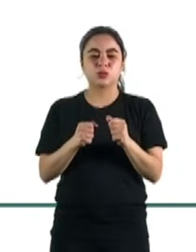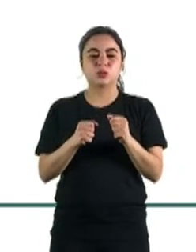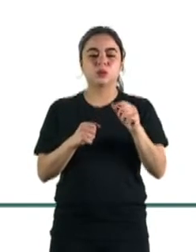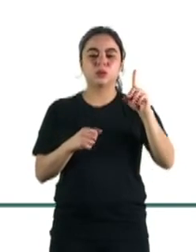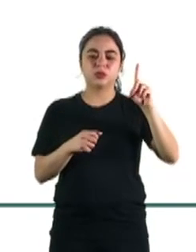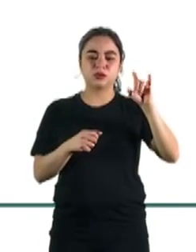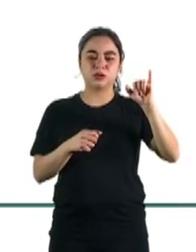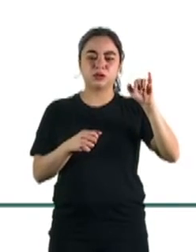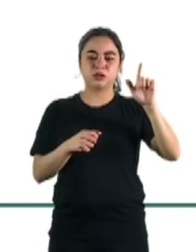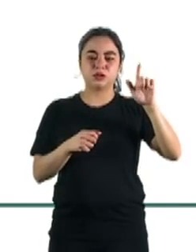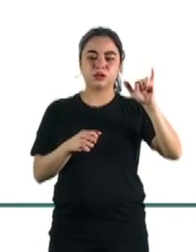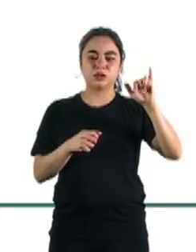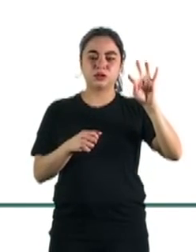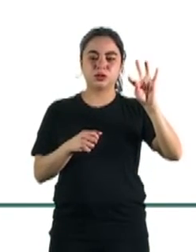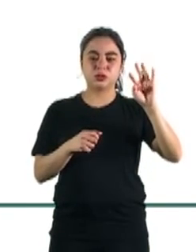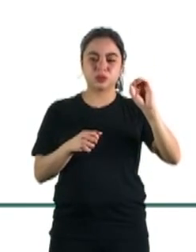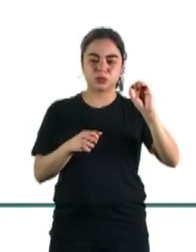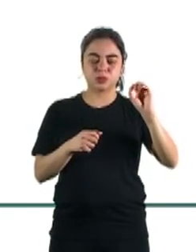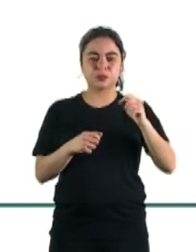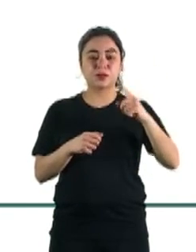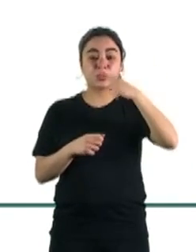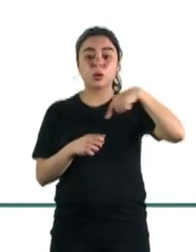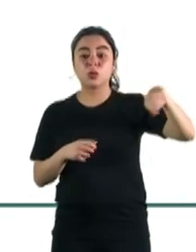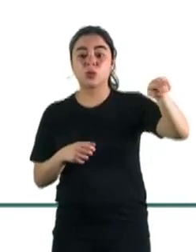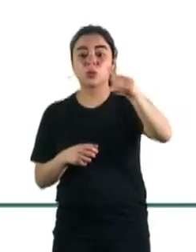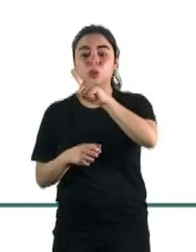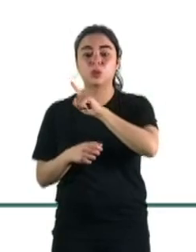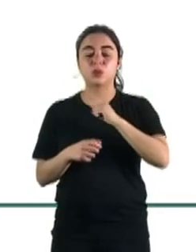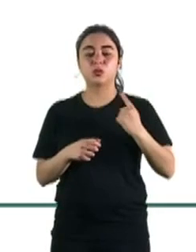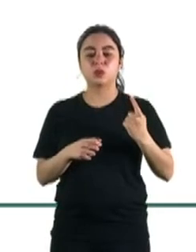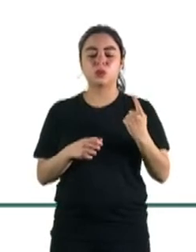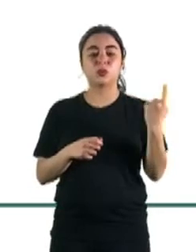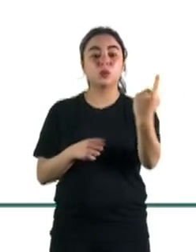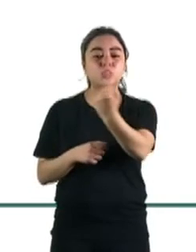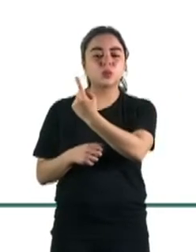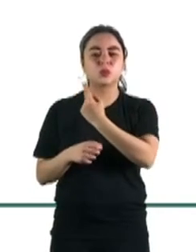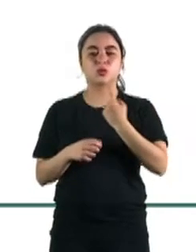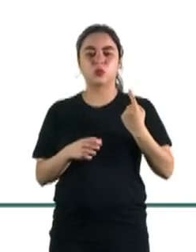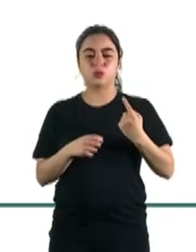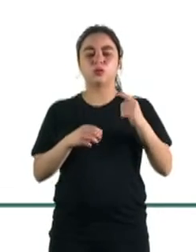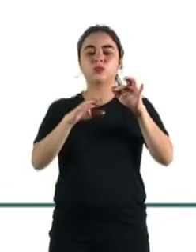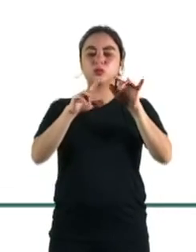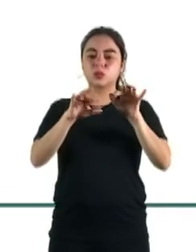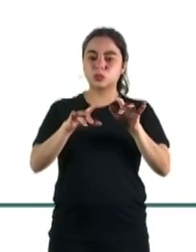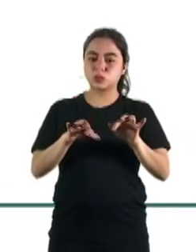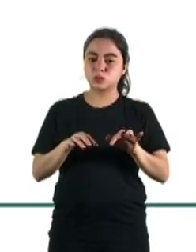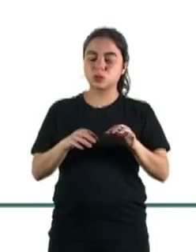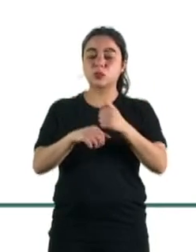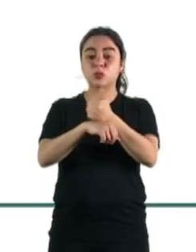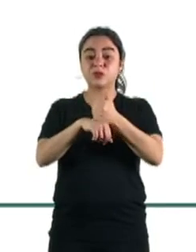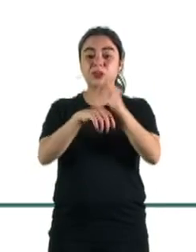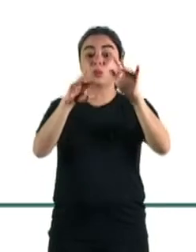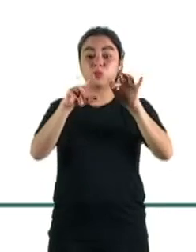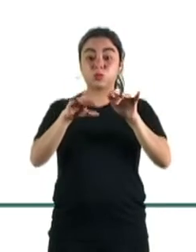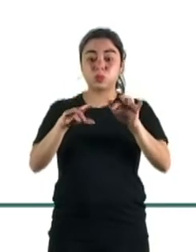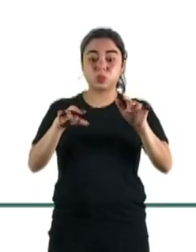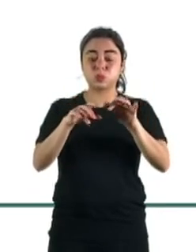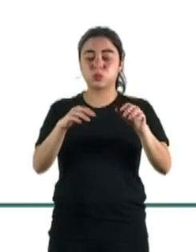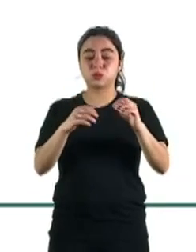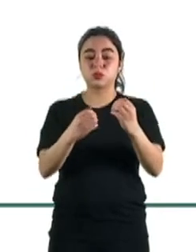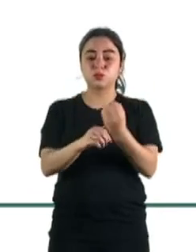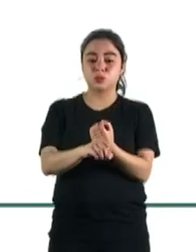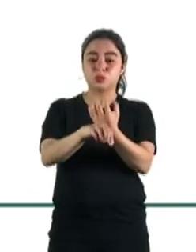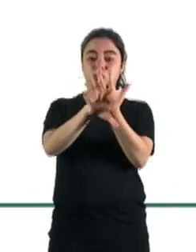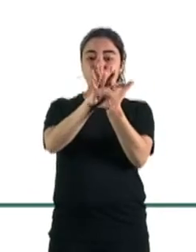né? Todos passaremos a ter carreiras digitais e todos estaremos preparados para atuar de